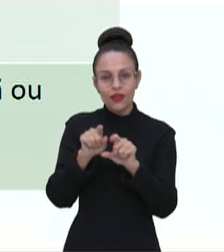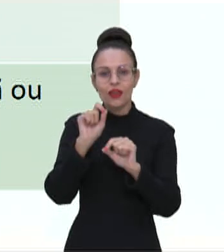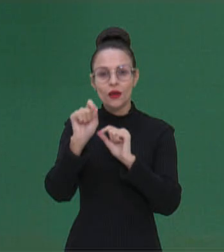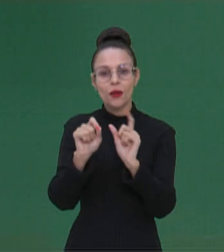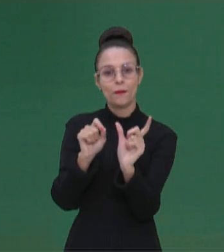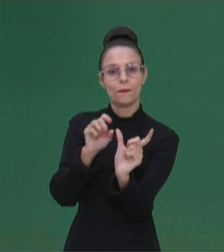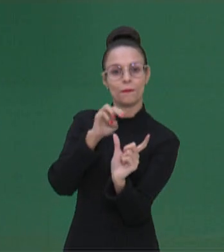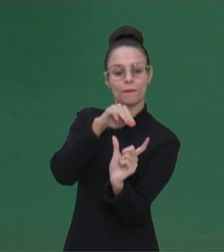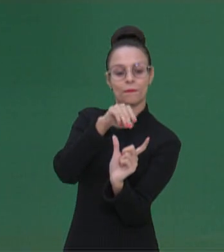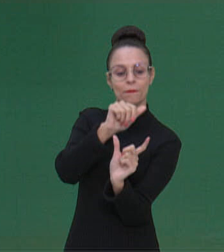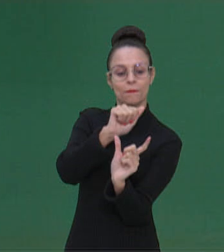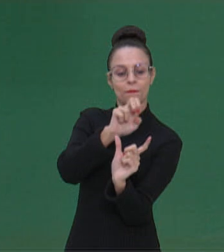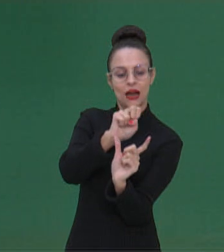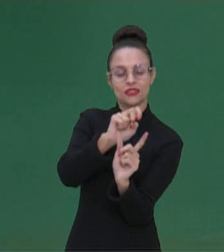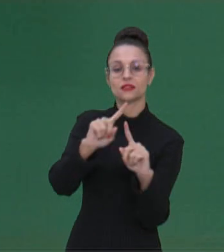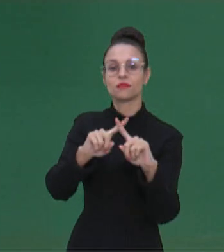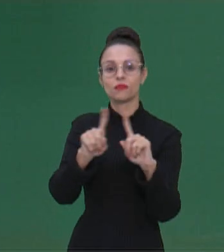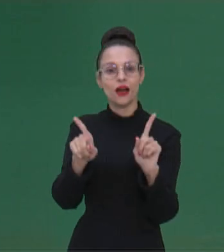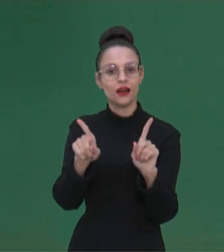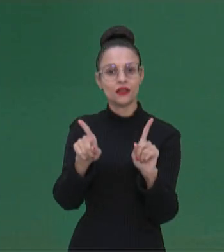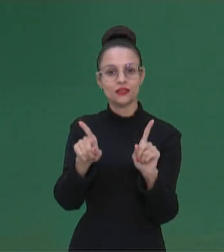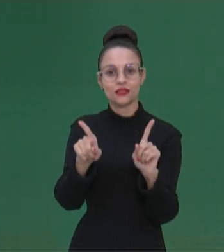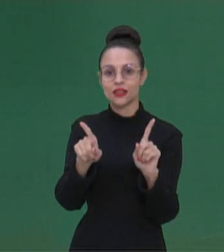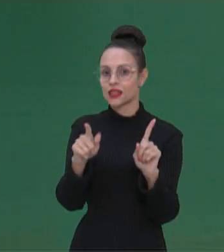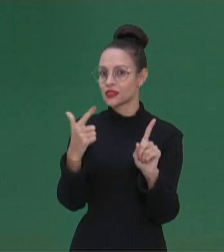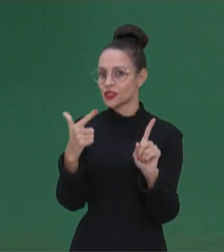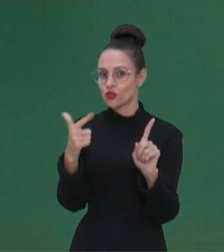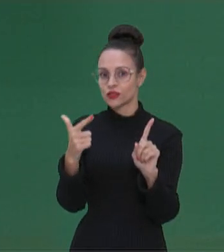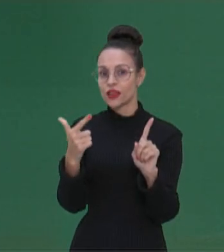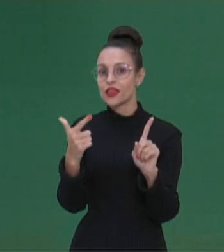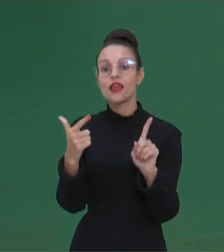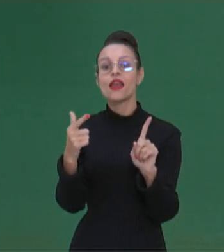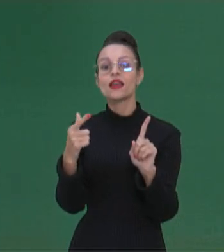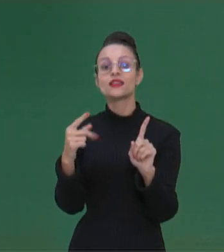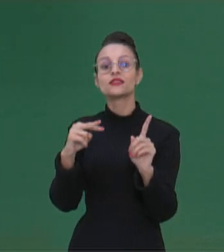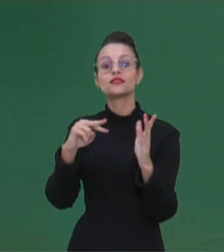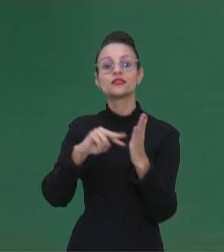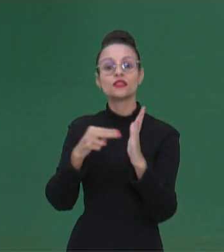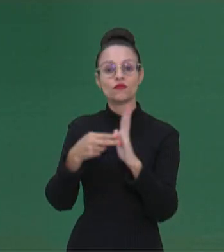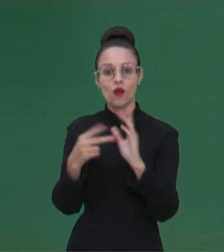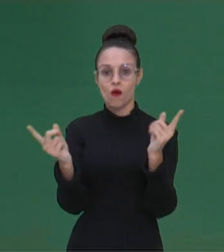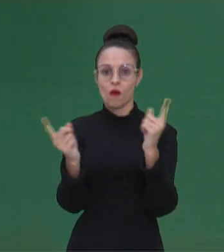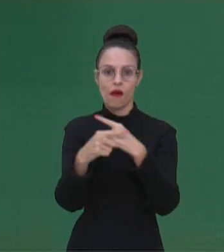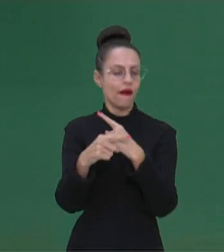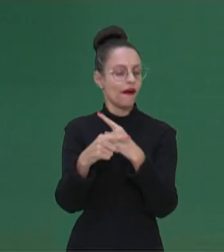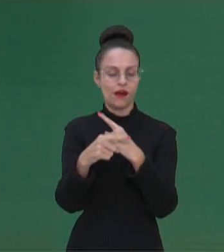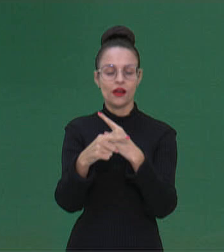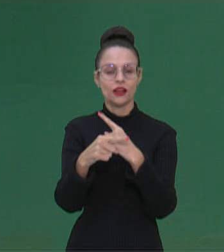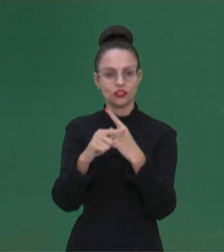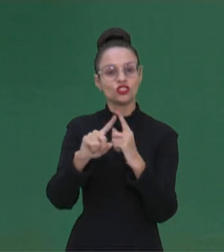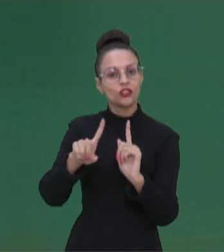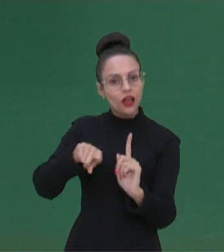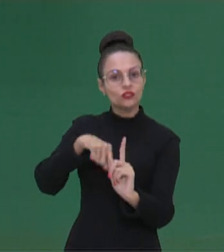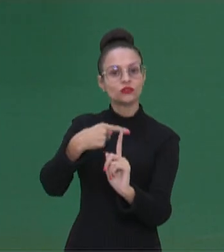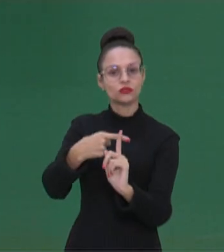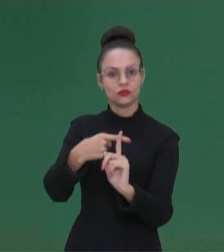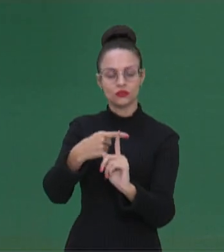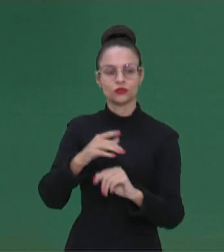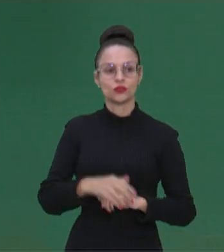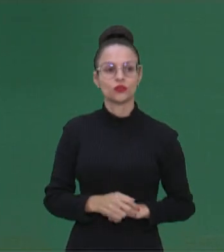Esse mas que eu falei agora não tem ideia de oposição, né? E sim de adição. Olha